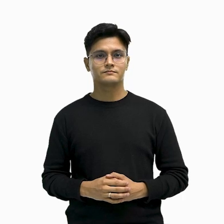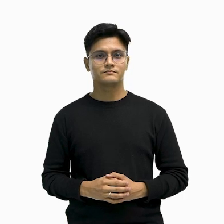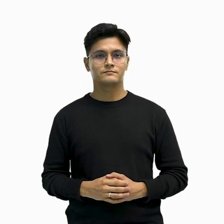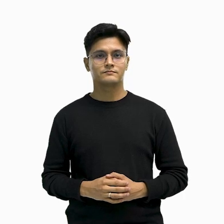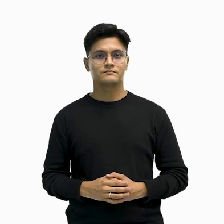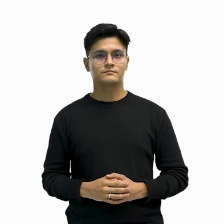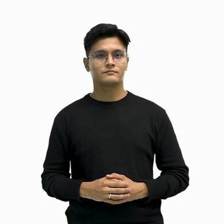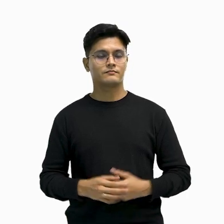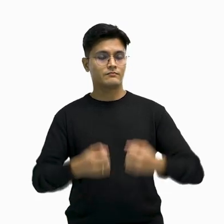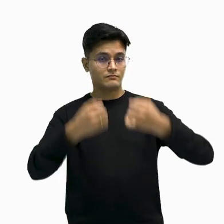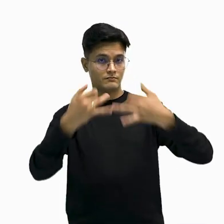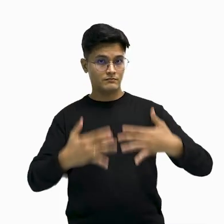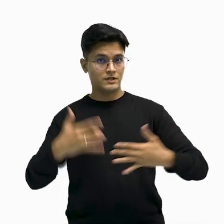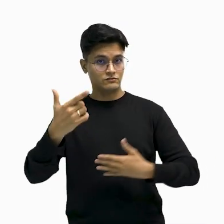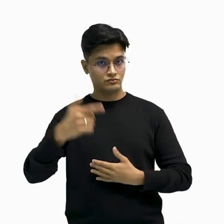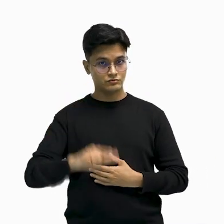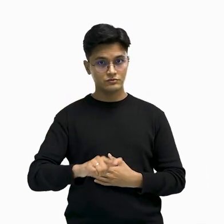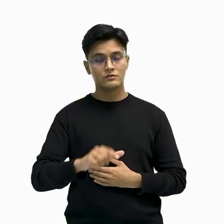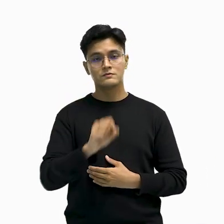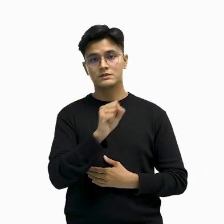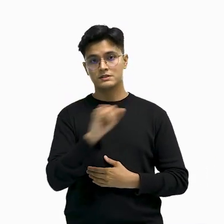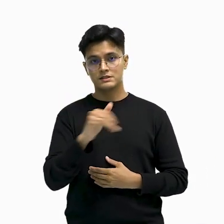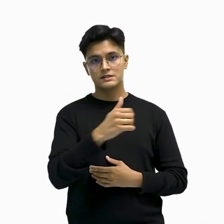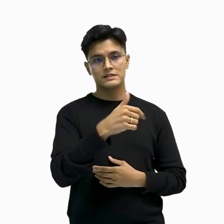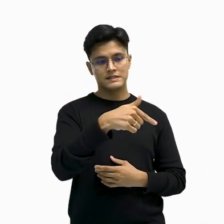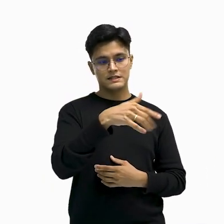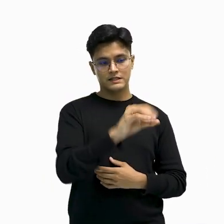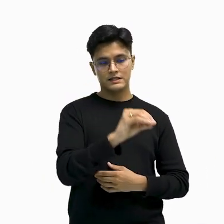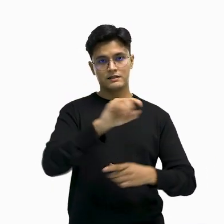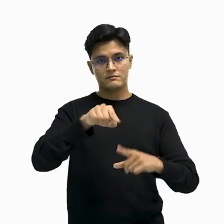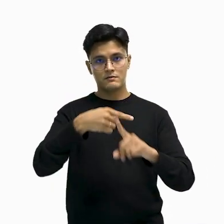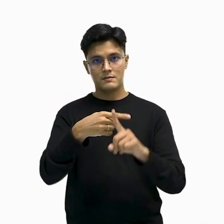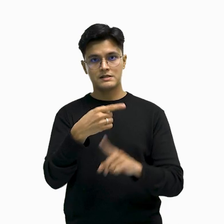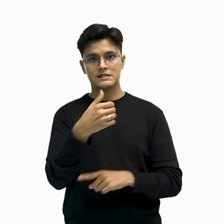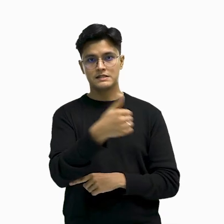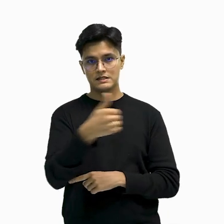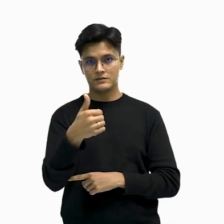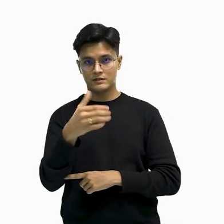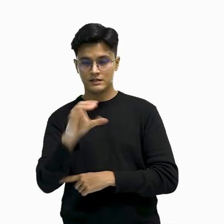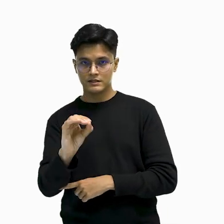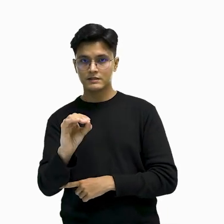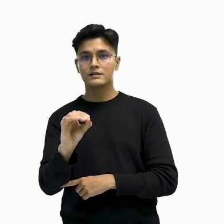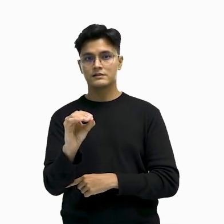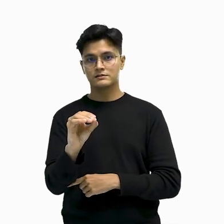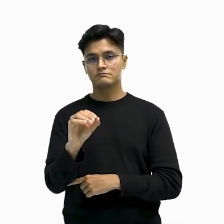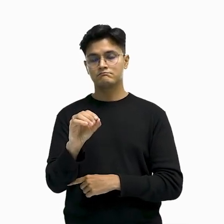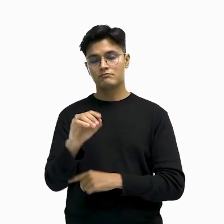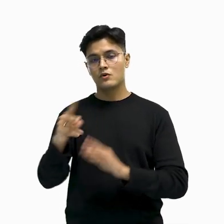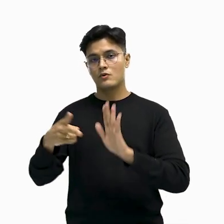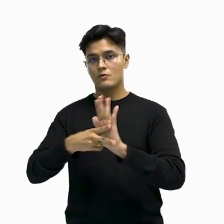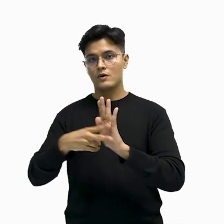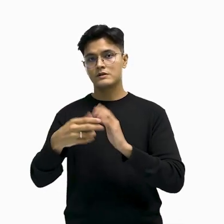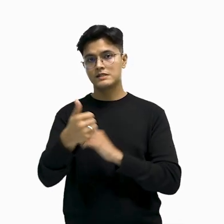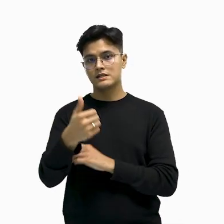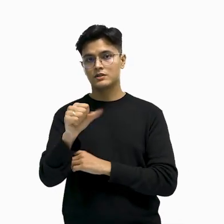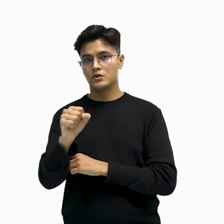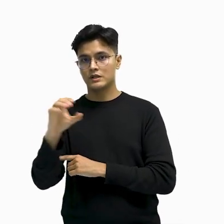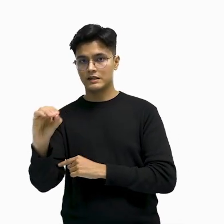Novamente, quando você soma 70 mais 110, você tem um total de 180 graus, que é quanto